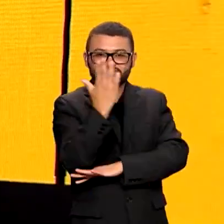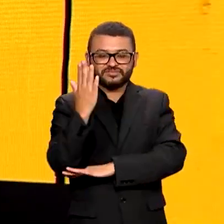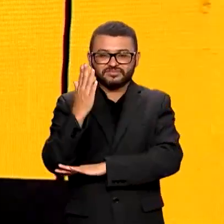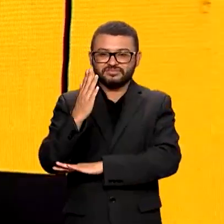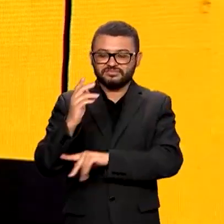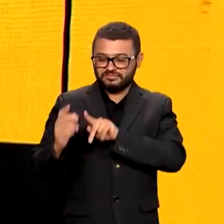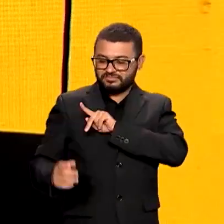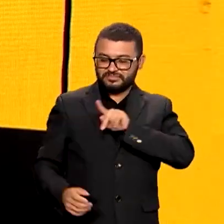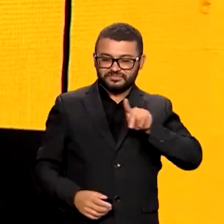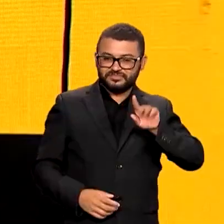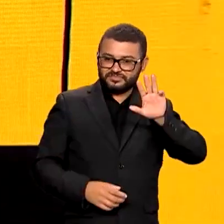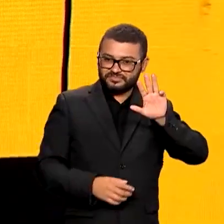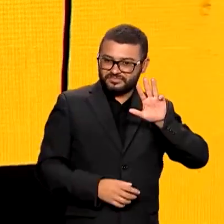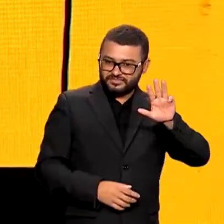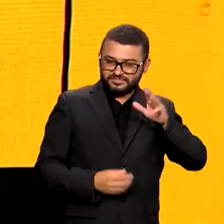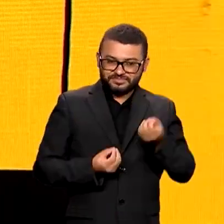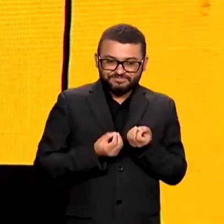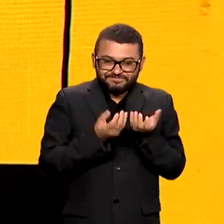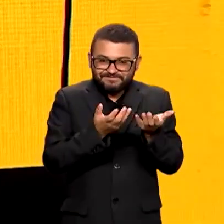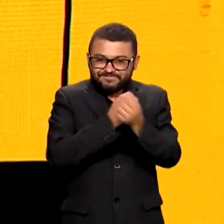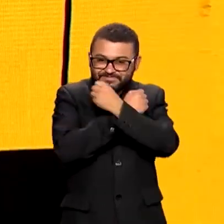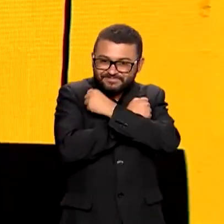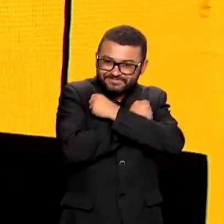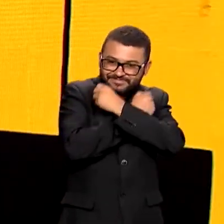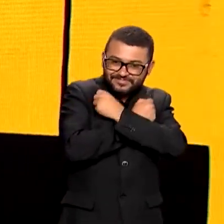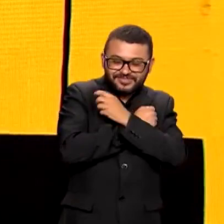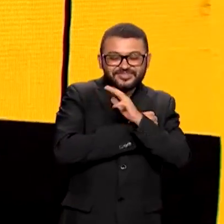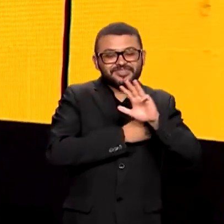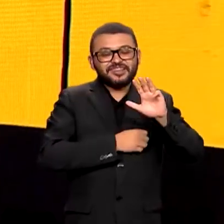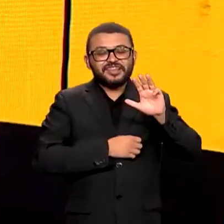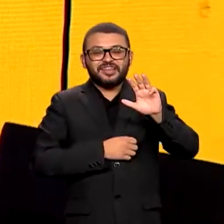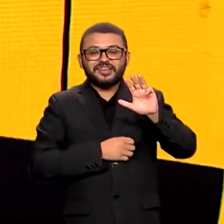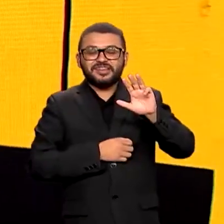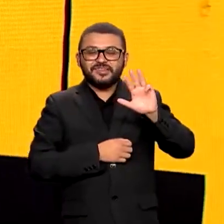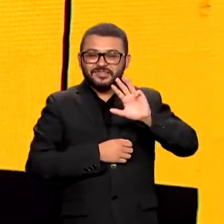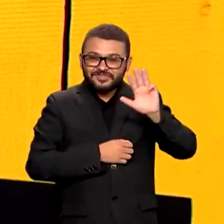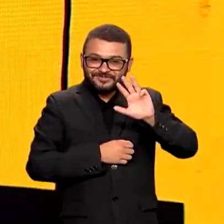presidente Luiz Inácio Lula da Silva.